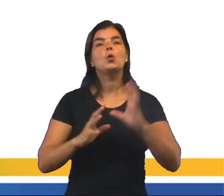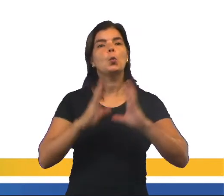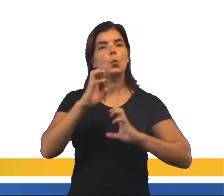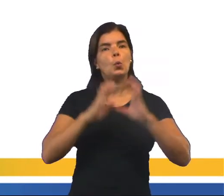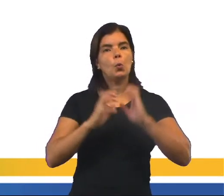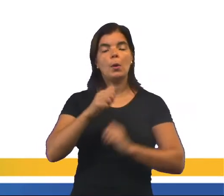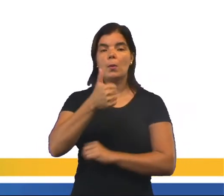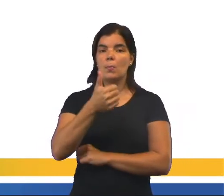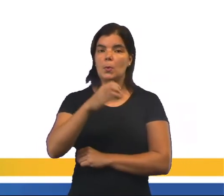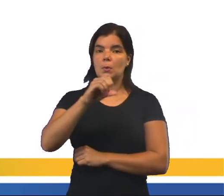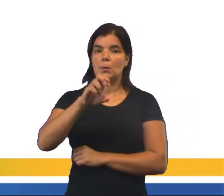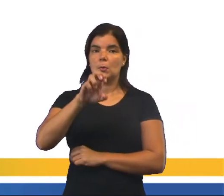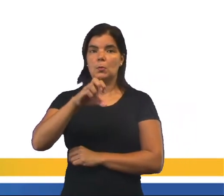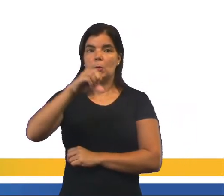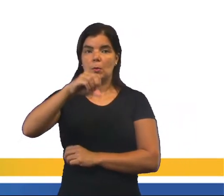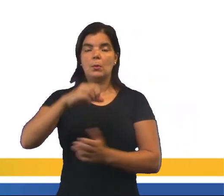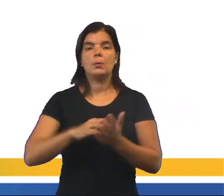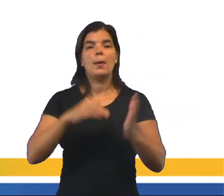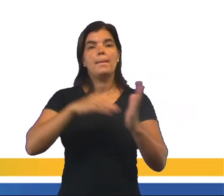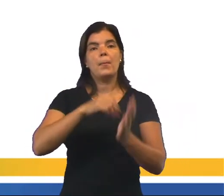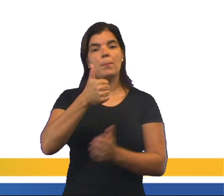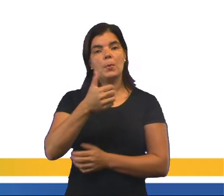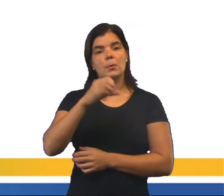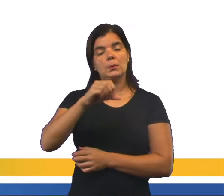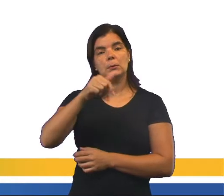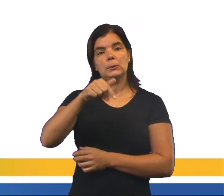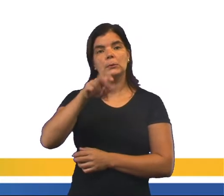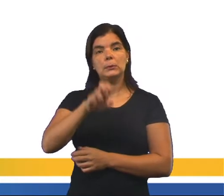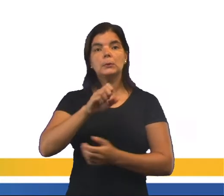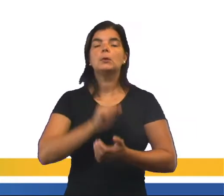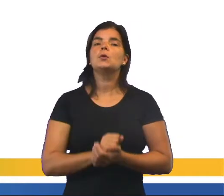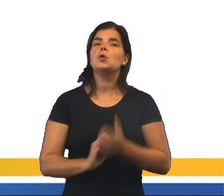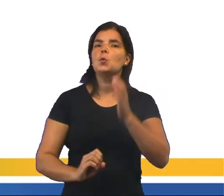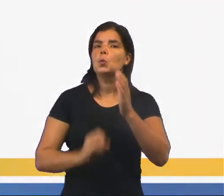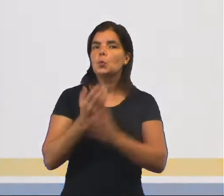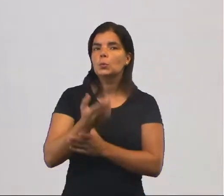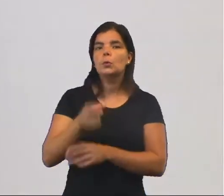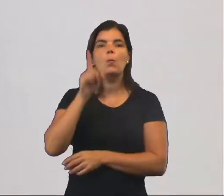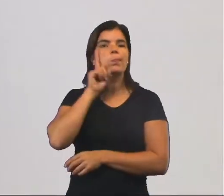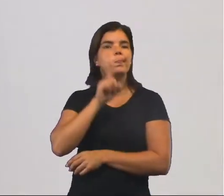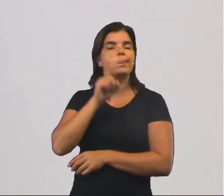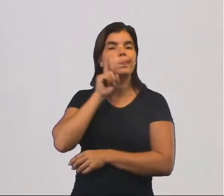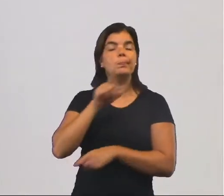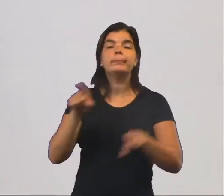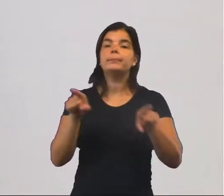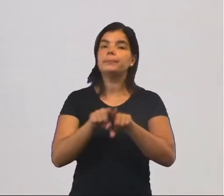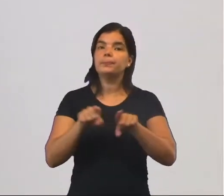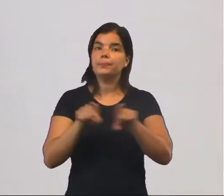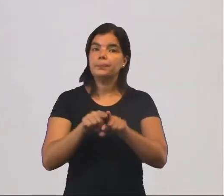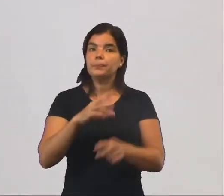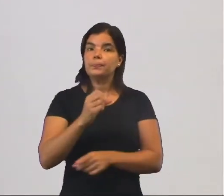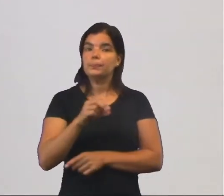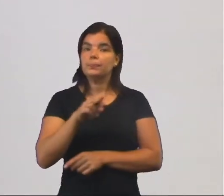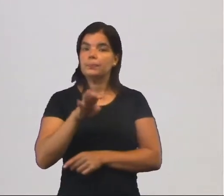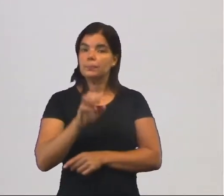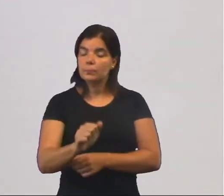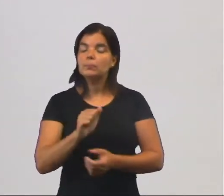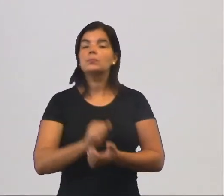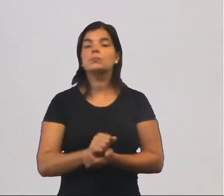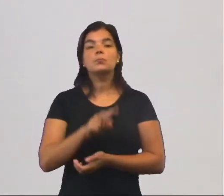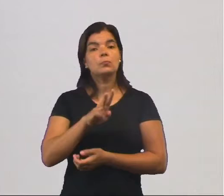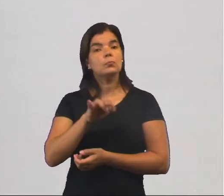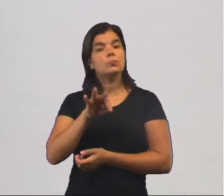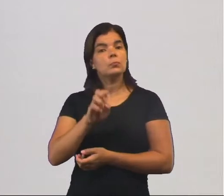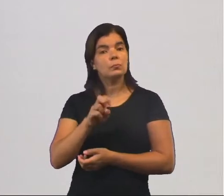entre 1959 e 1945 e contou com a intervenção direta dos Estados Unidos. Bem como na Coreia, o